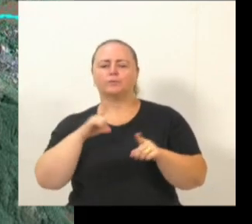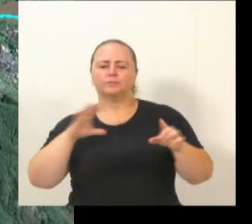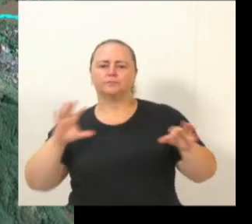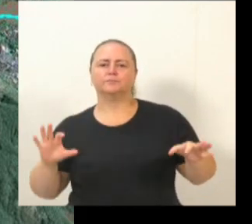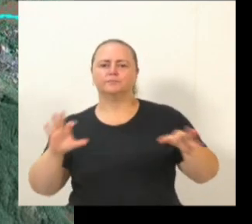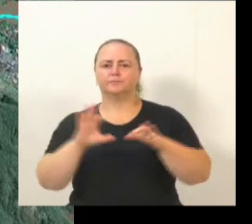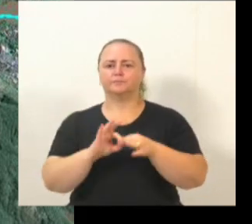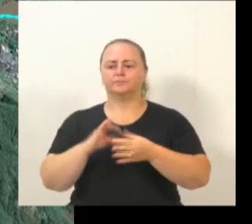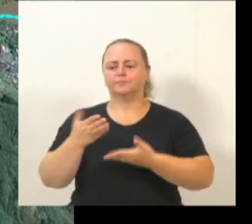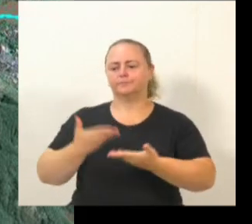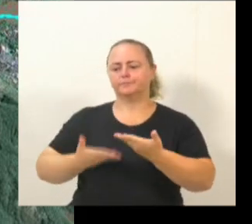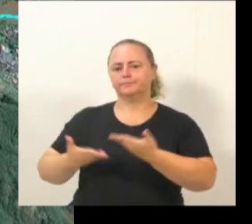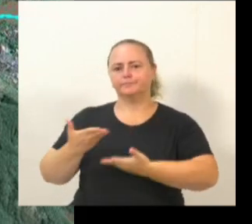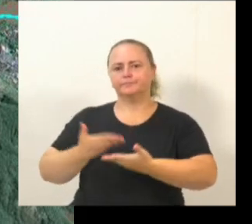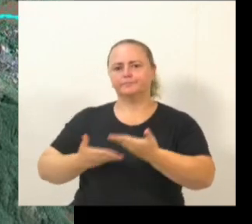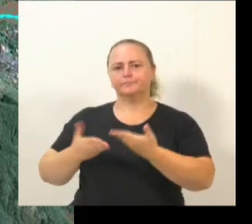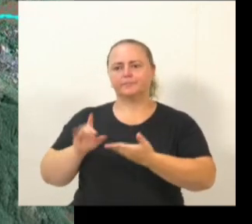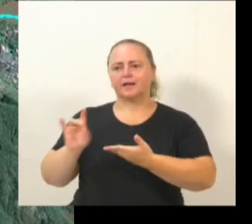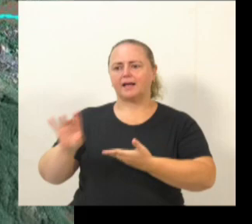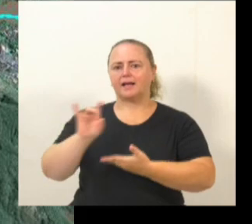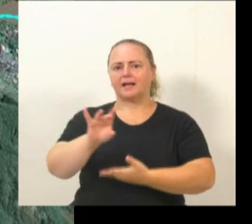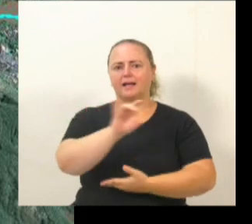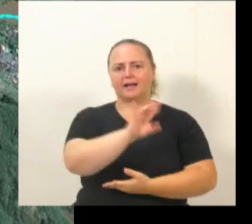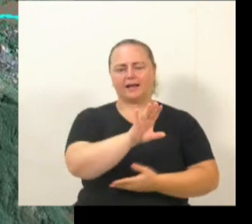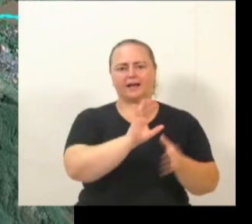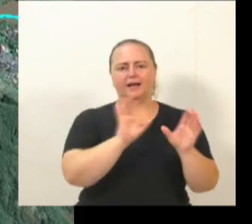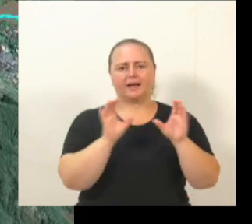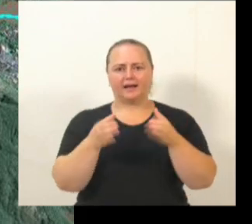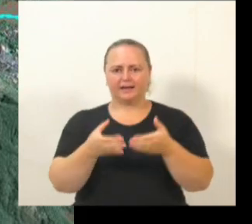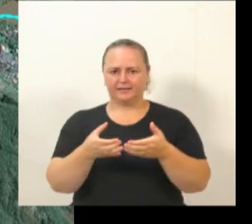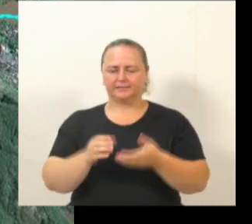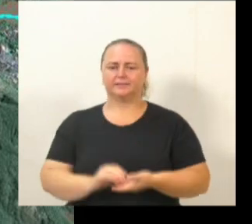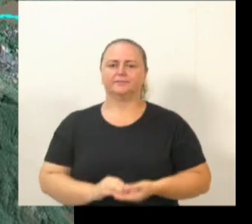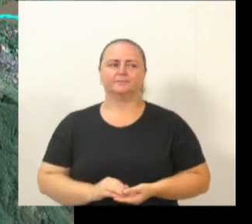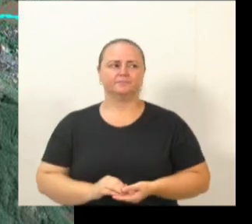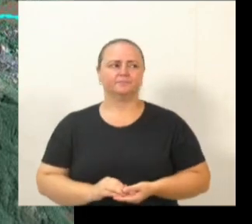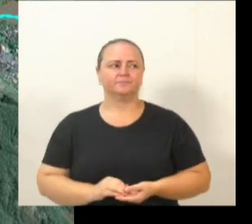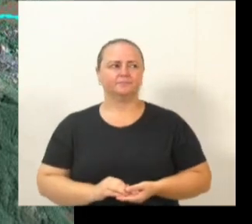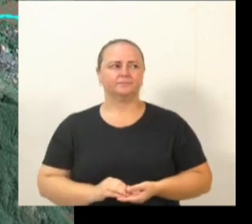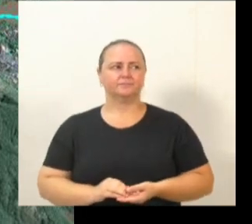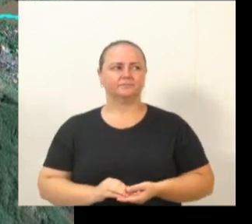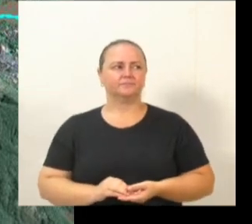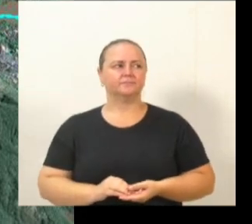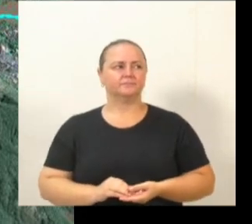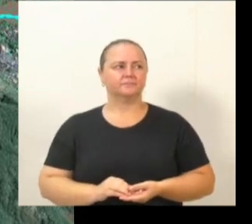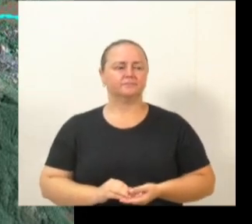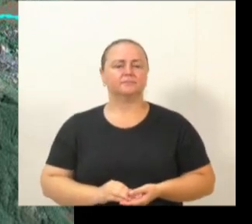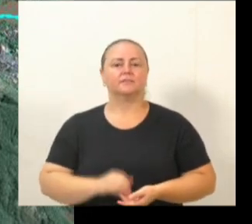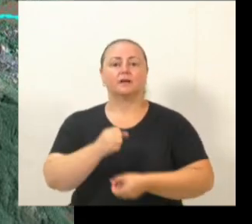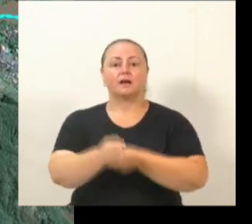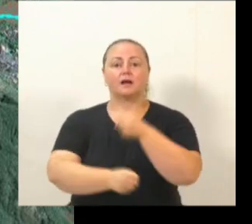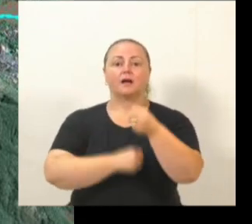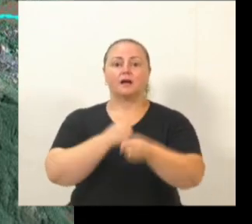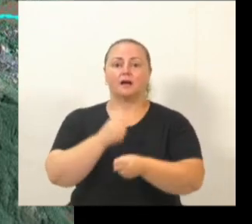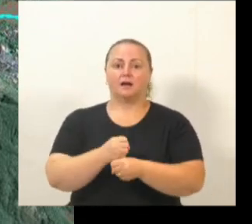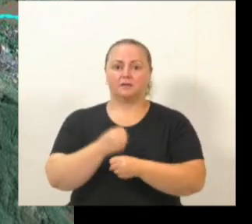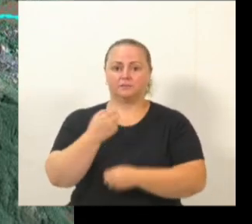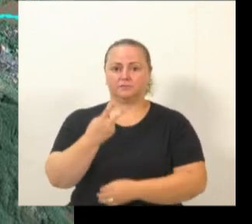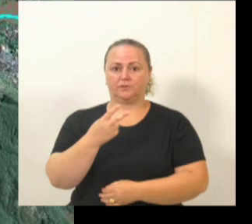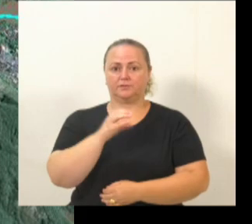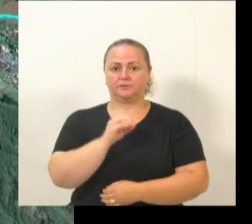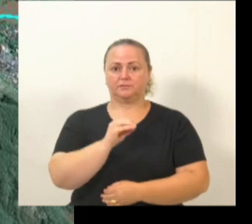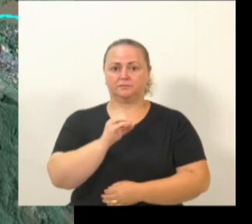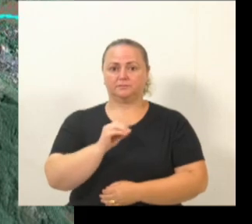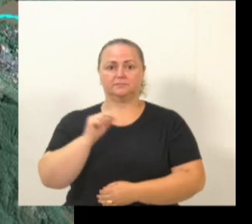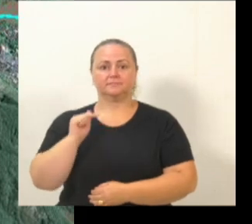tratamento individual naquelas comunidades. Em 2007, de novo, ainda o